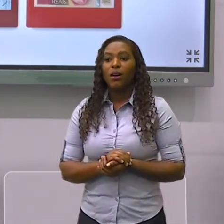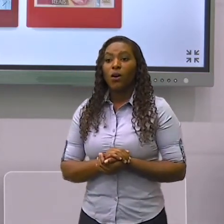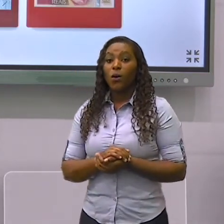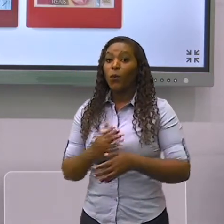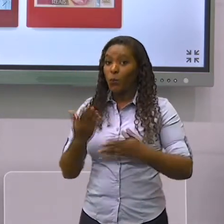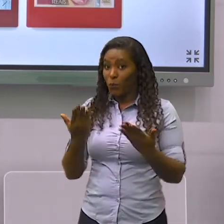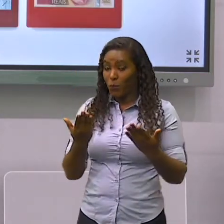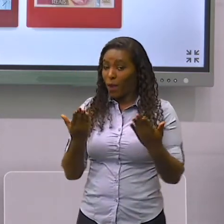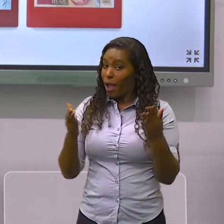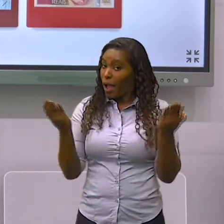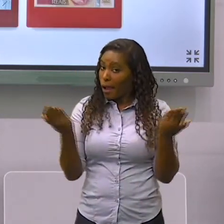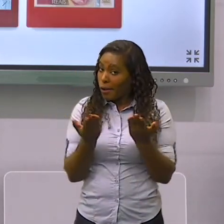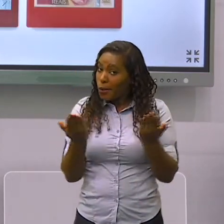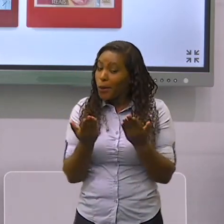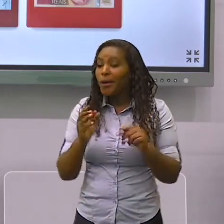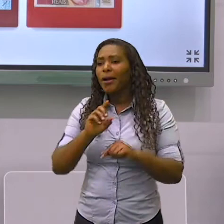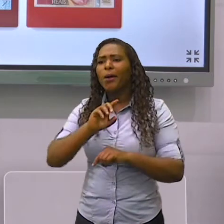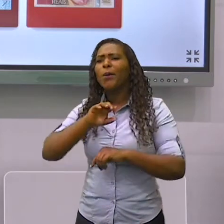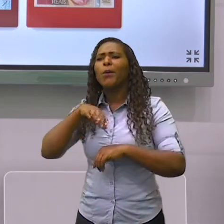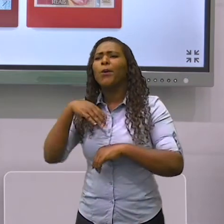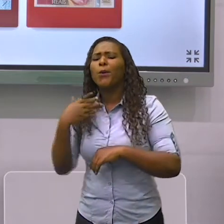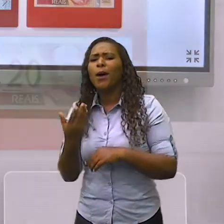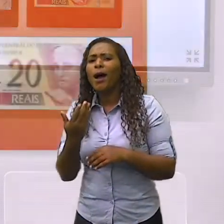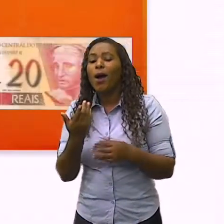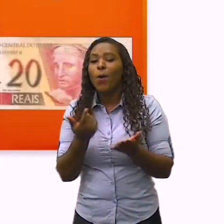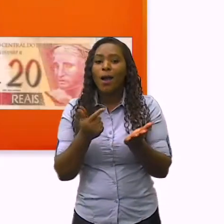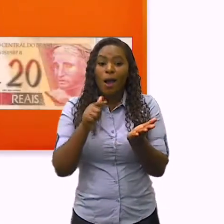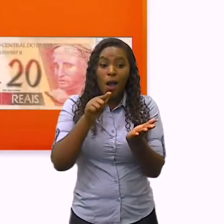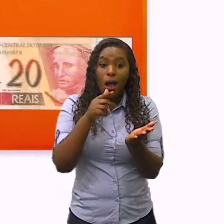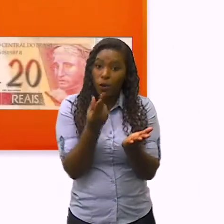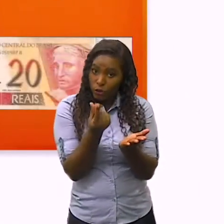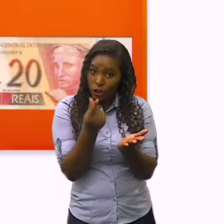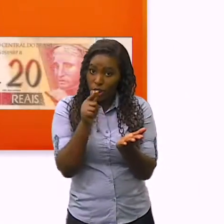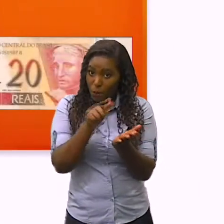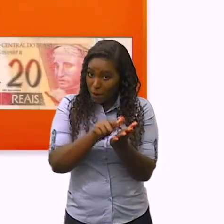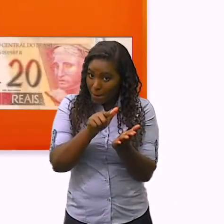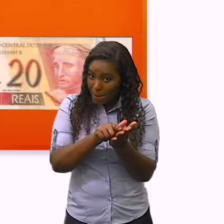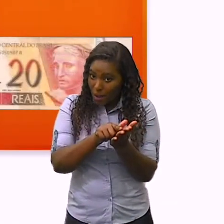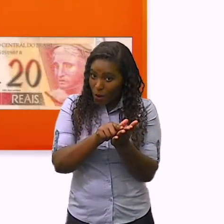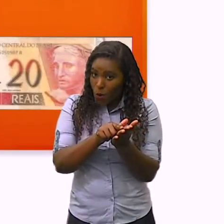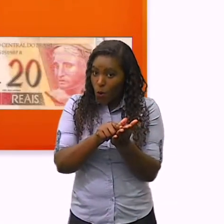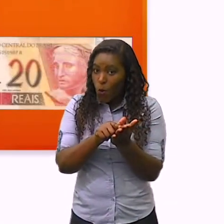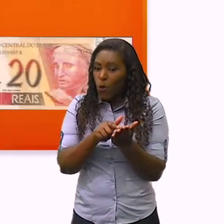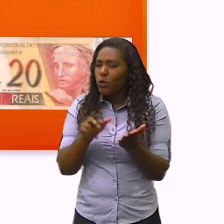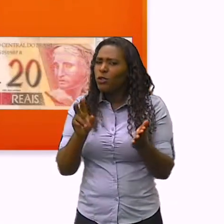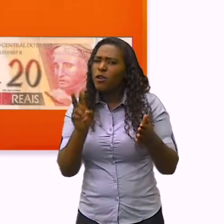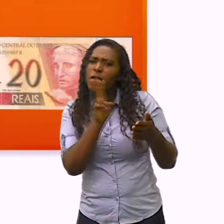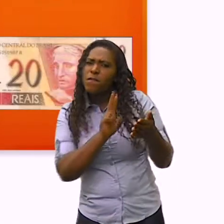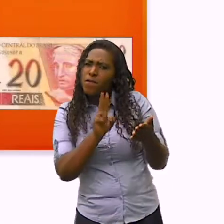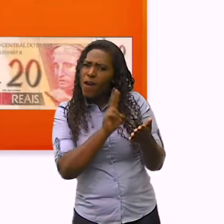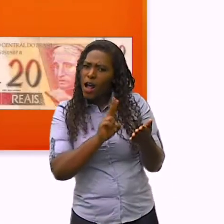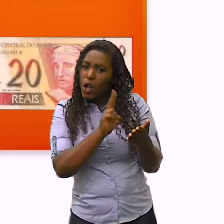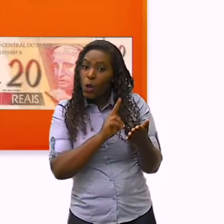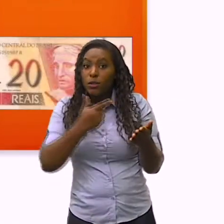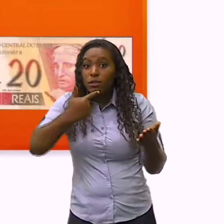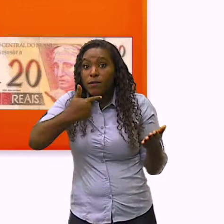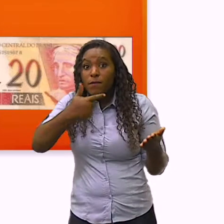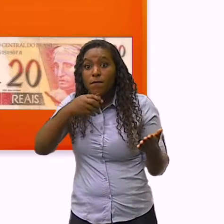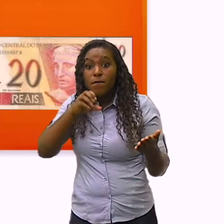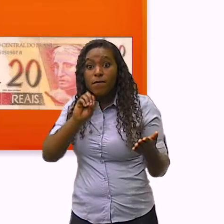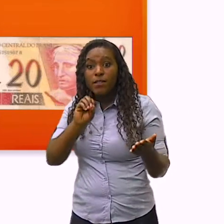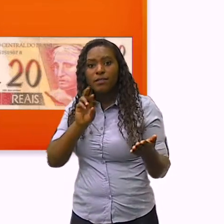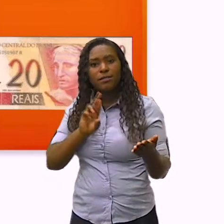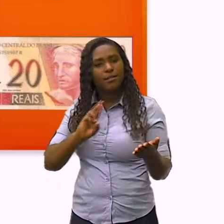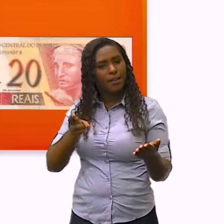Qual é a cédula de valor, como que eu leio aqui, pessoal? De R$20. Olha